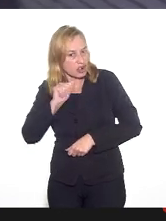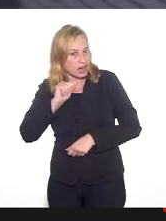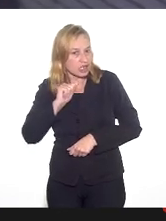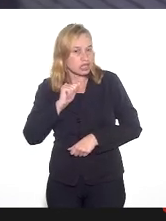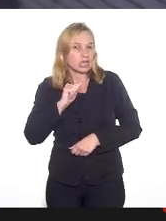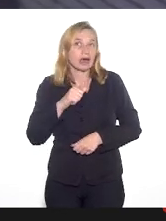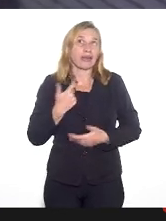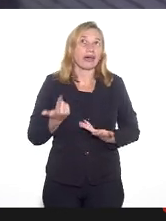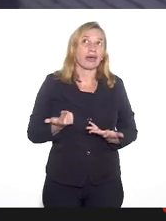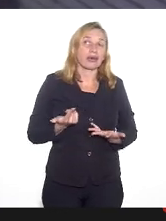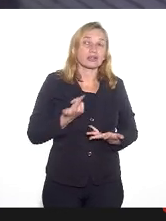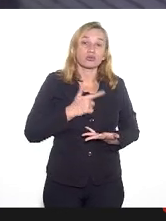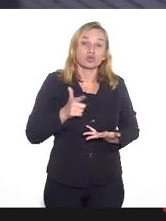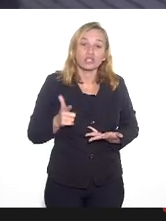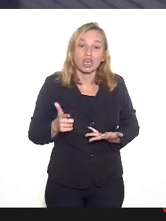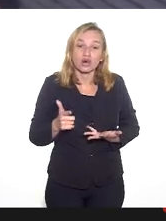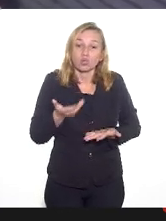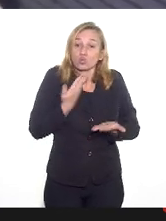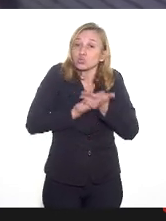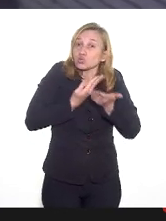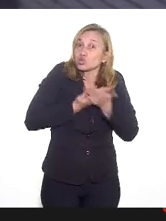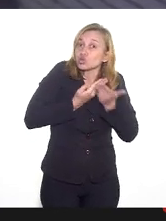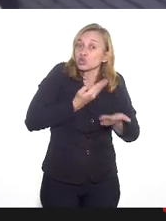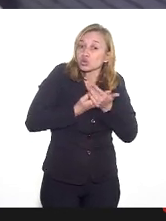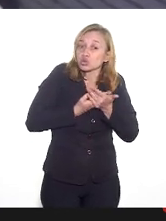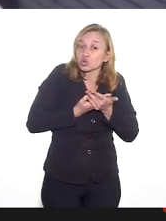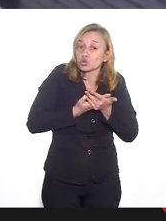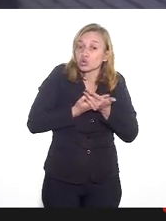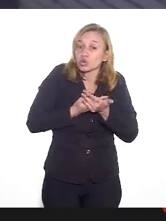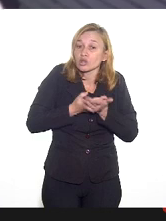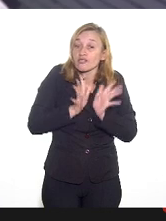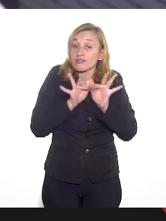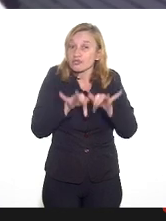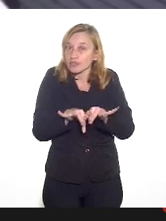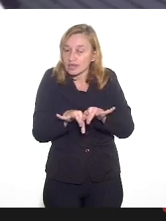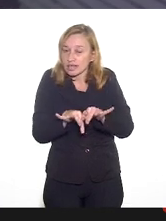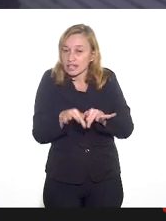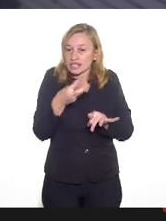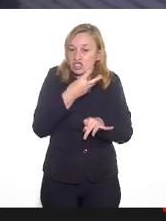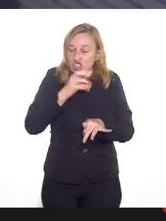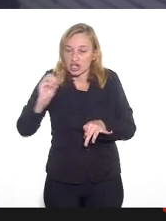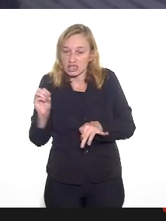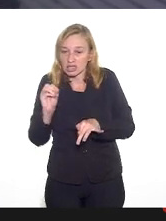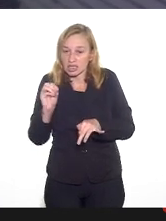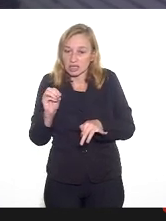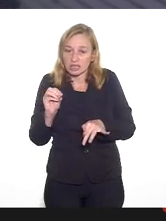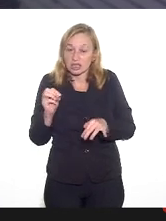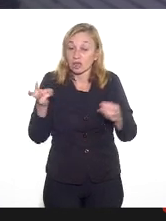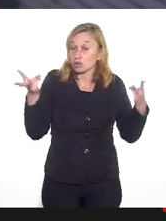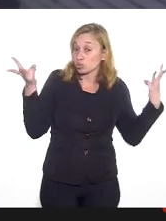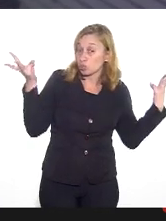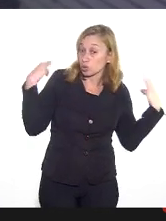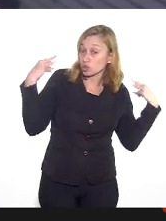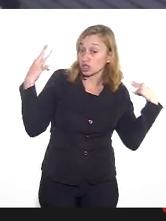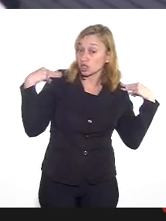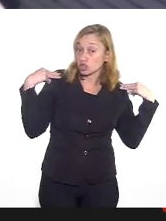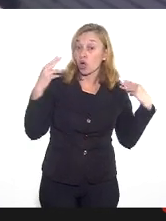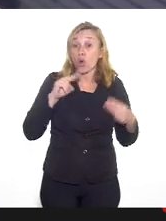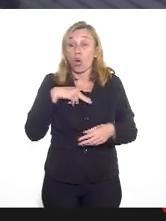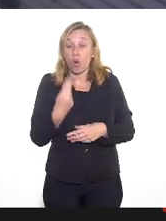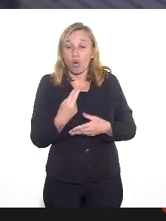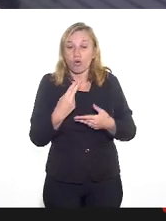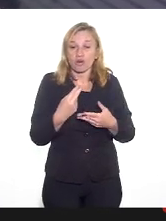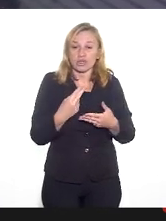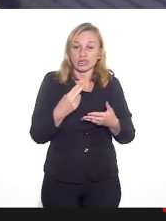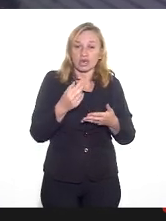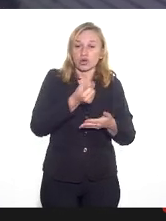tem ainda um estudo finalizado, se as 300 serão de motoristas ou se a gente vai ter um